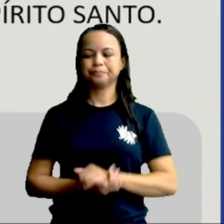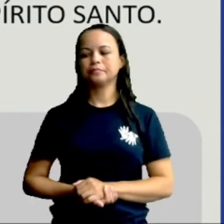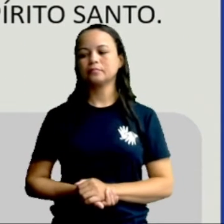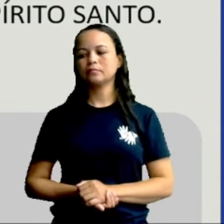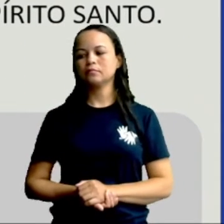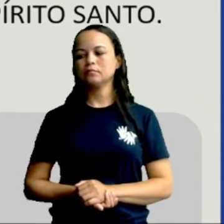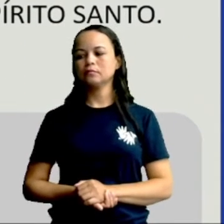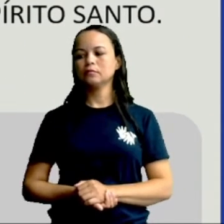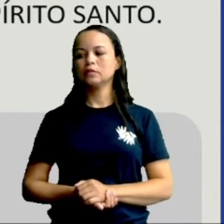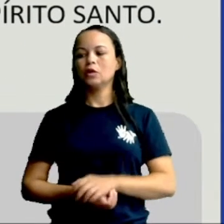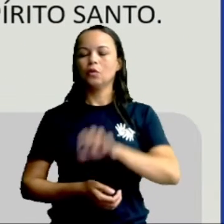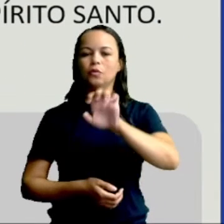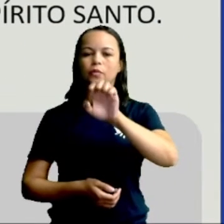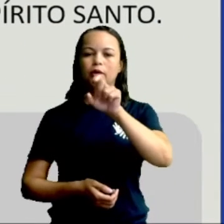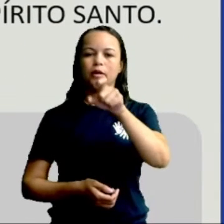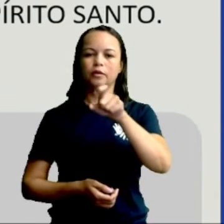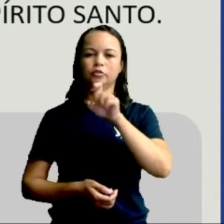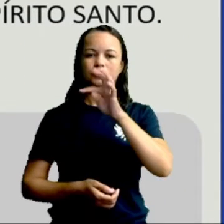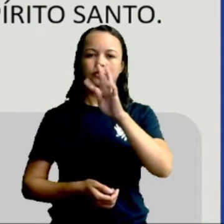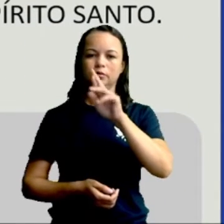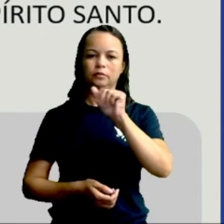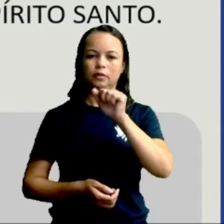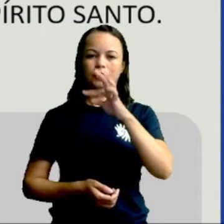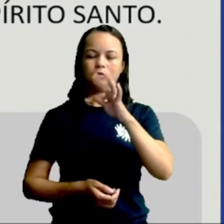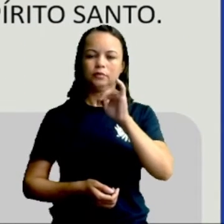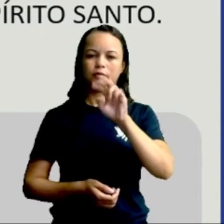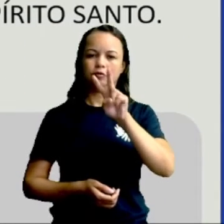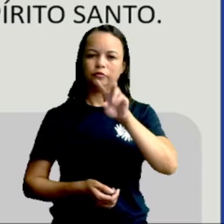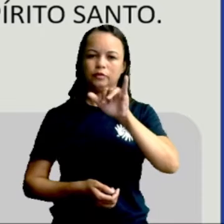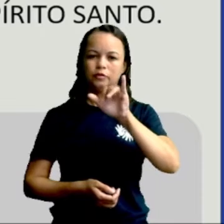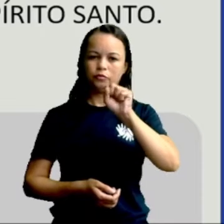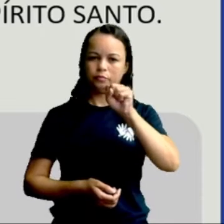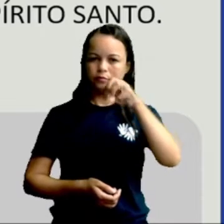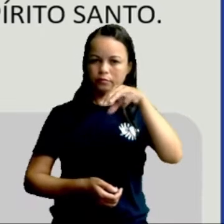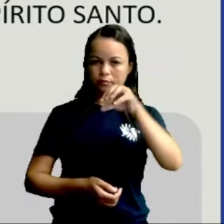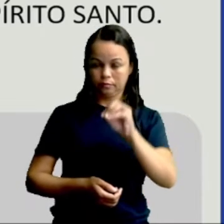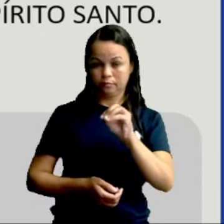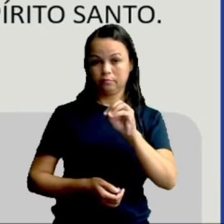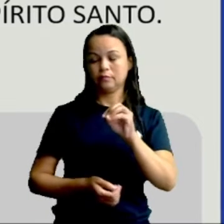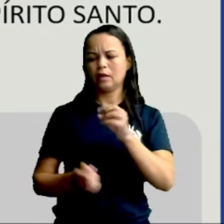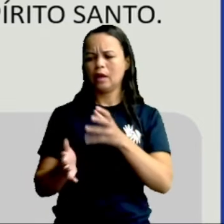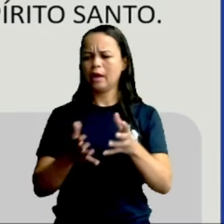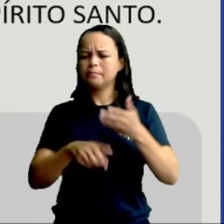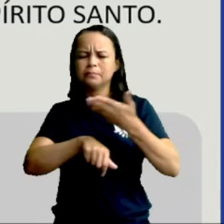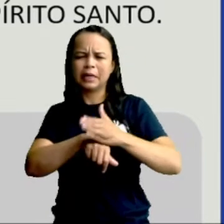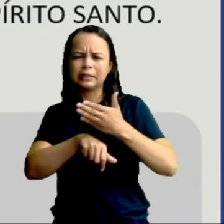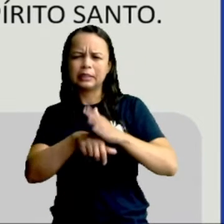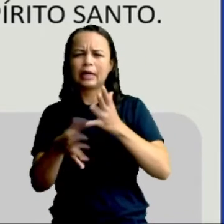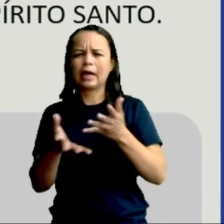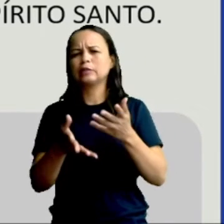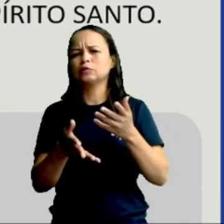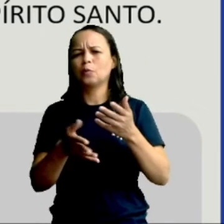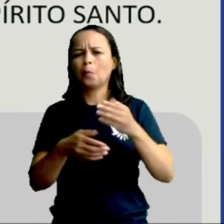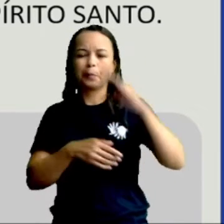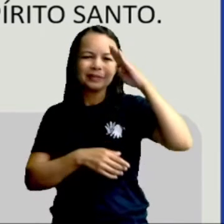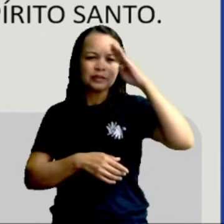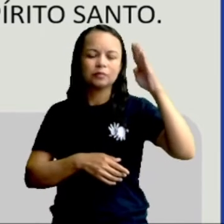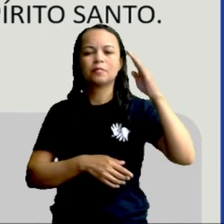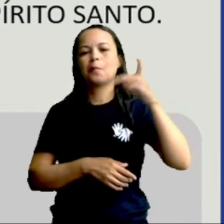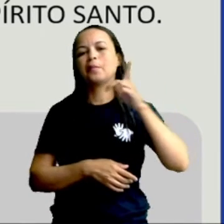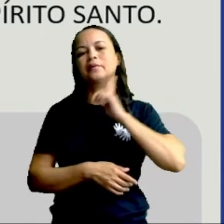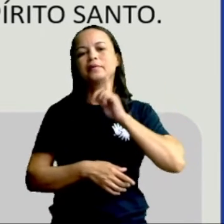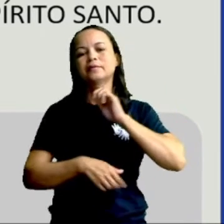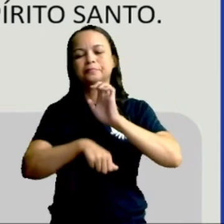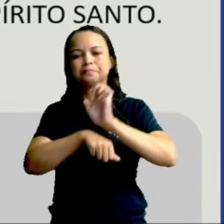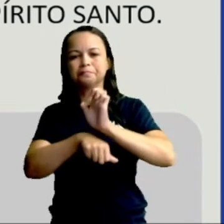Sobre o extrativismo. O extrativismo mineral é muito praticado, principalmente no estado de Minas Gerais, onde